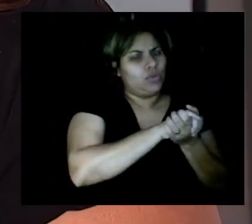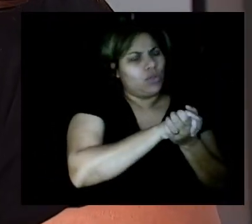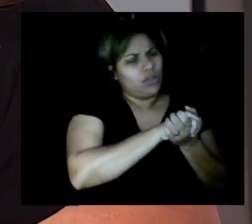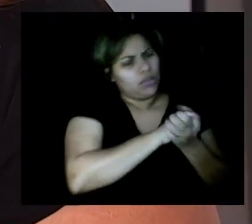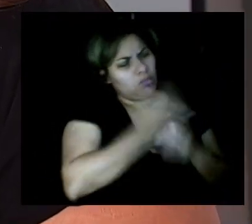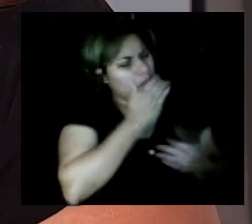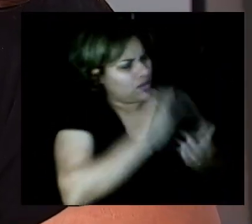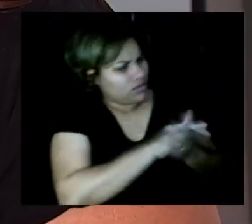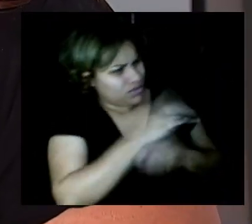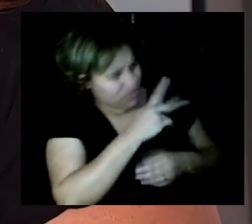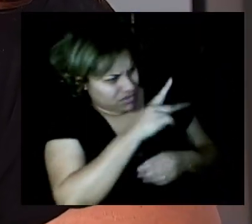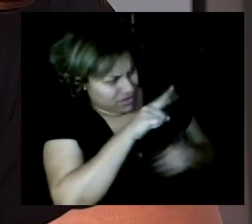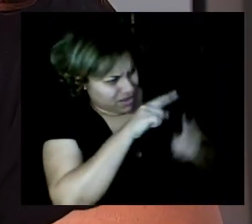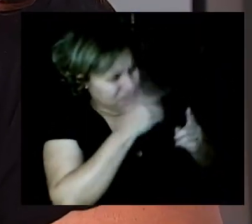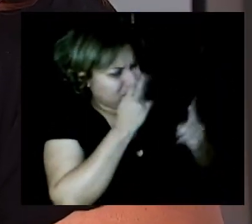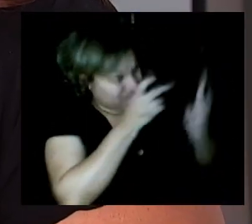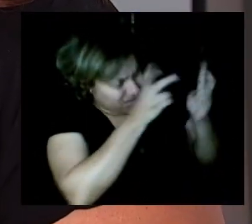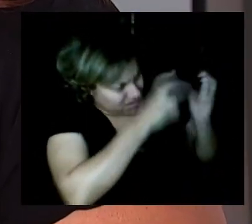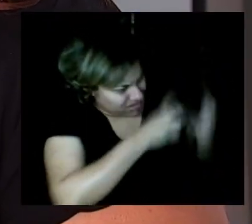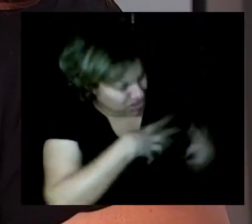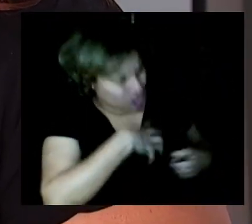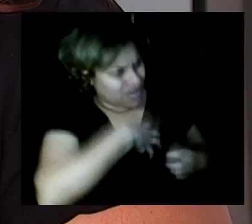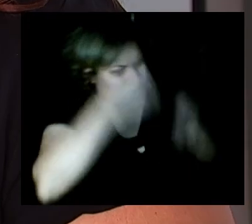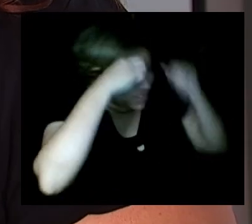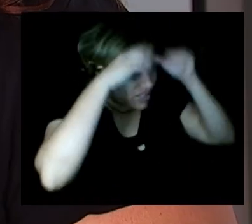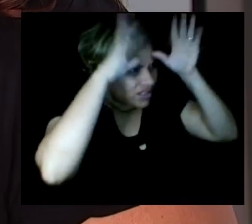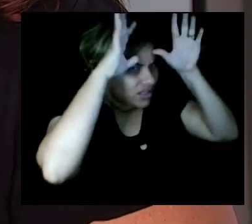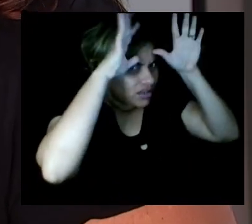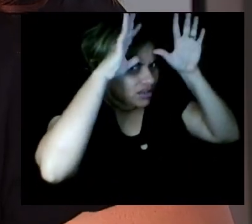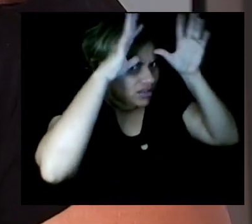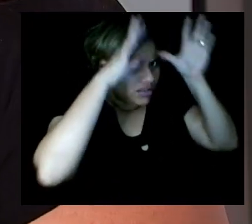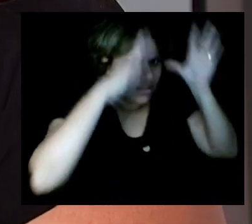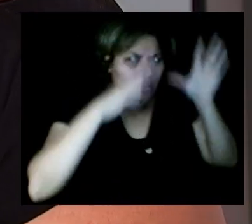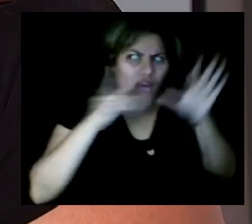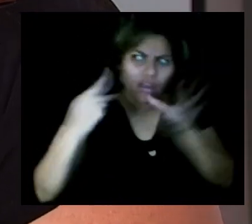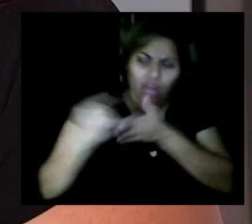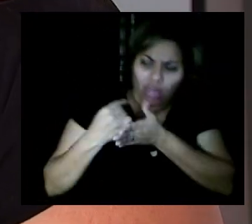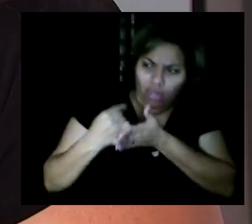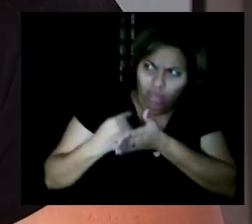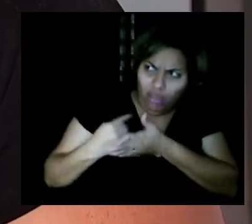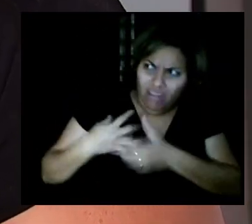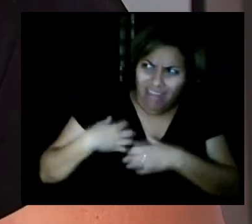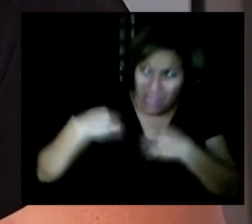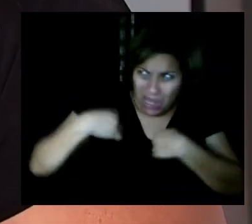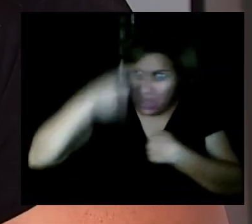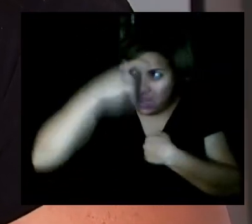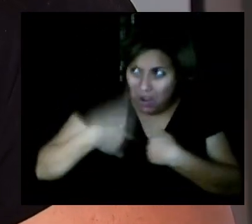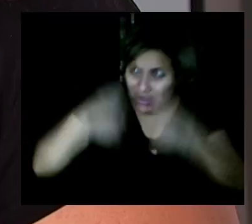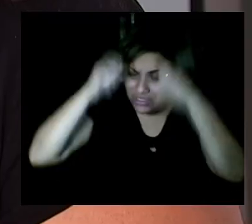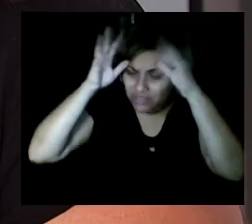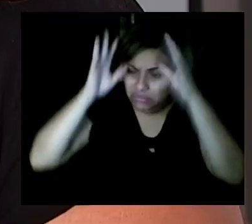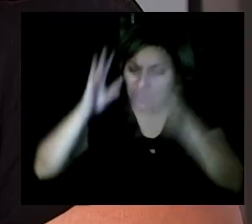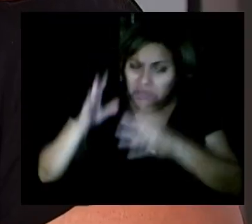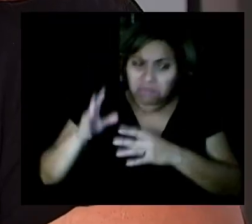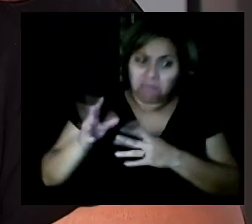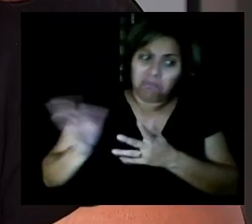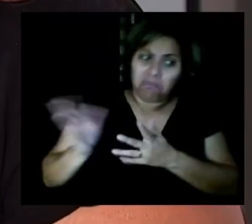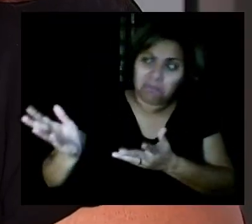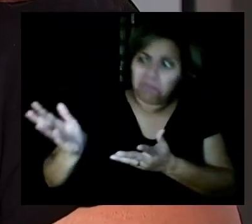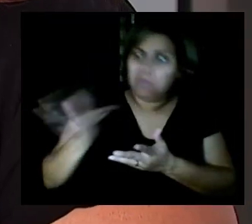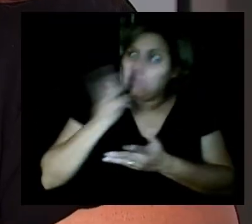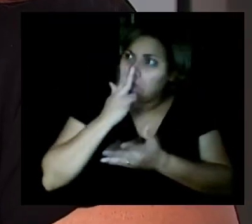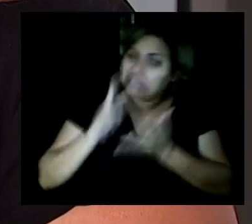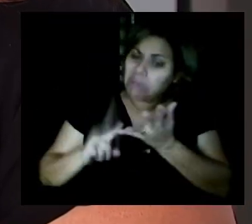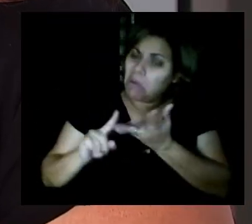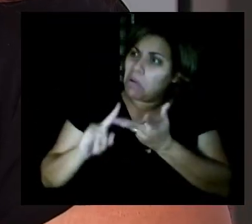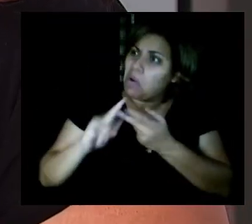forma que... Aí meu marido só sentiu, realmente. E ele tem, assim, só que... Como, assim, meu marido está com